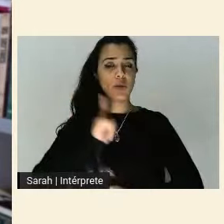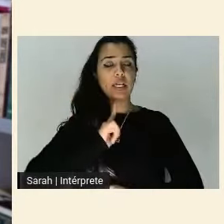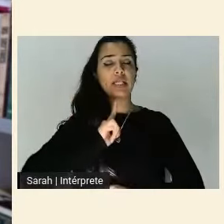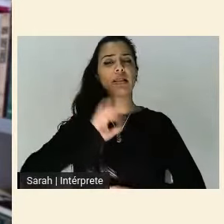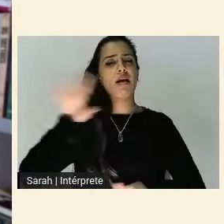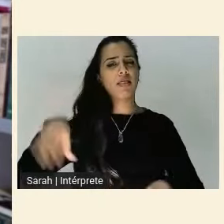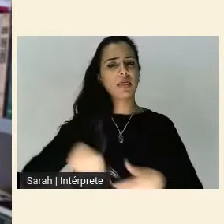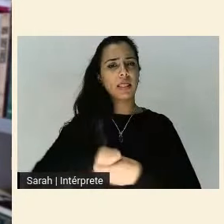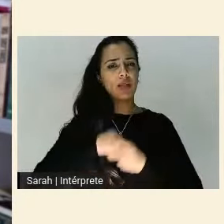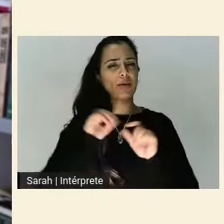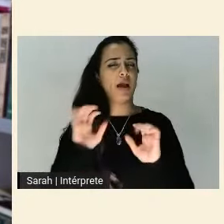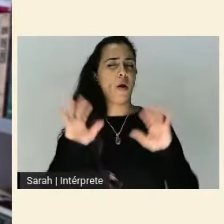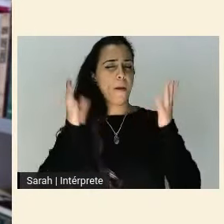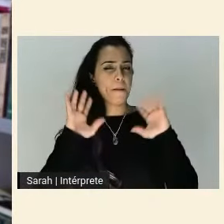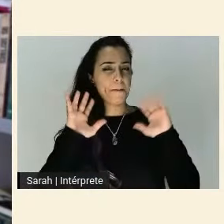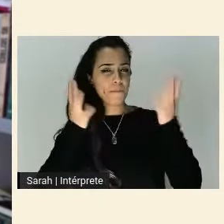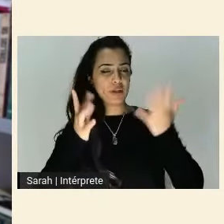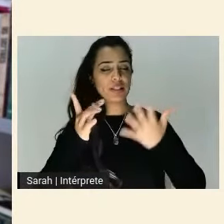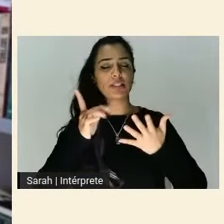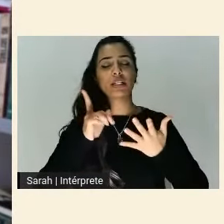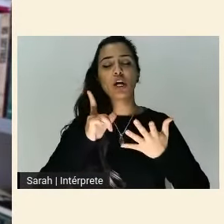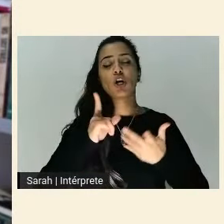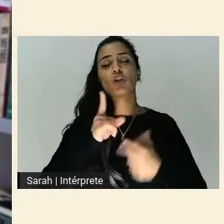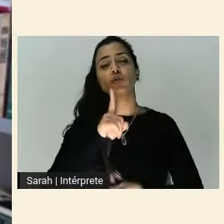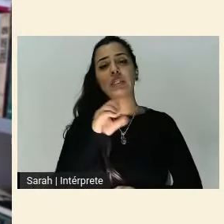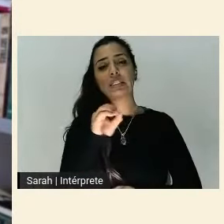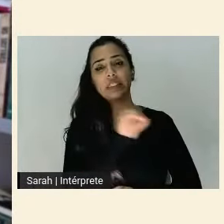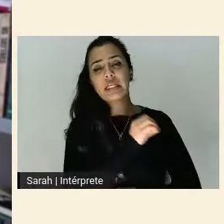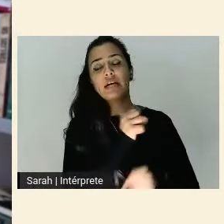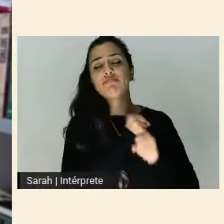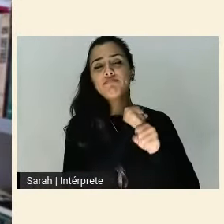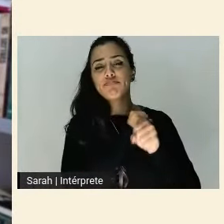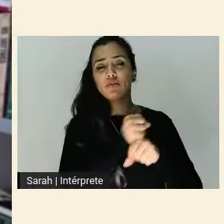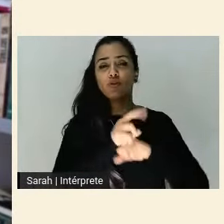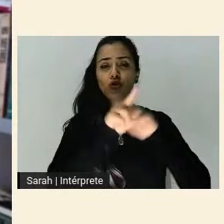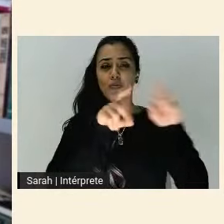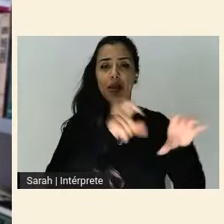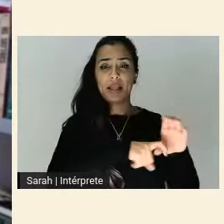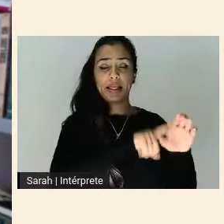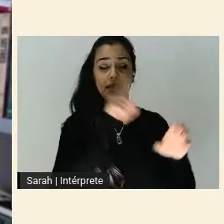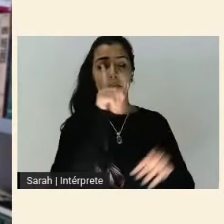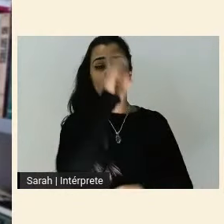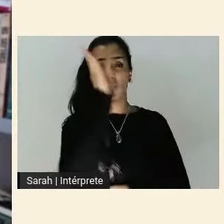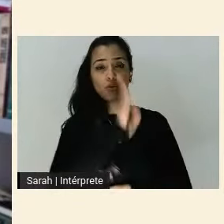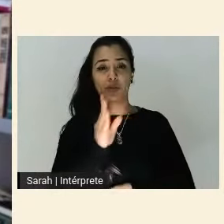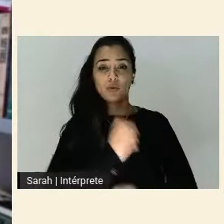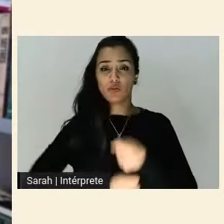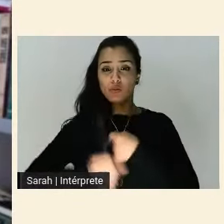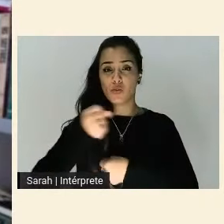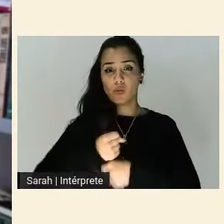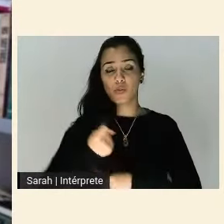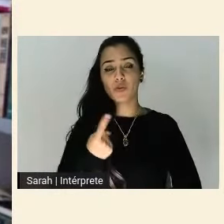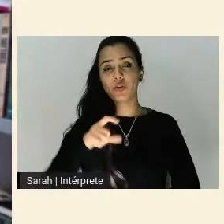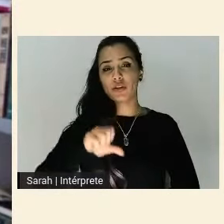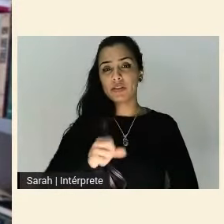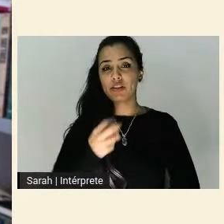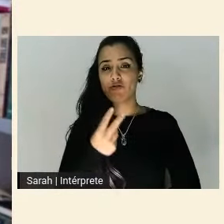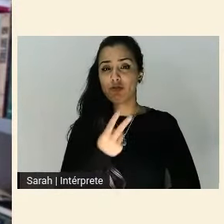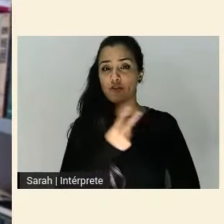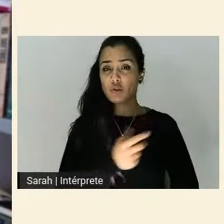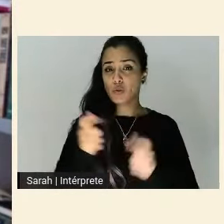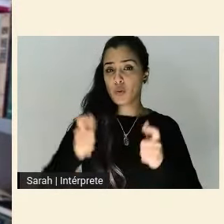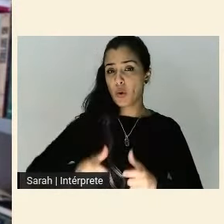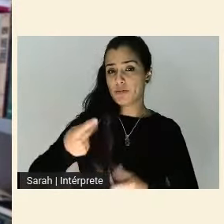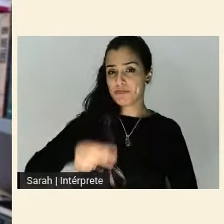das comemorações do centenário da independência do Brasil, em 1922, em São Paulo.